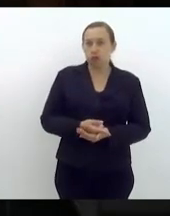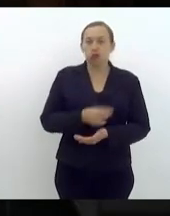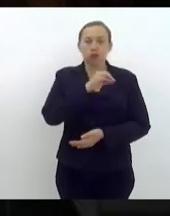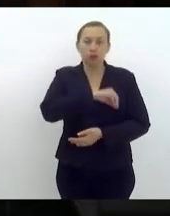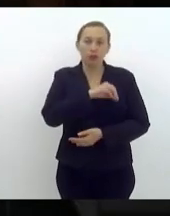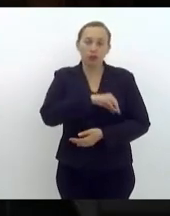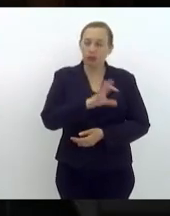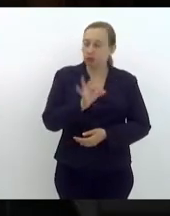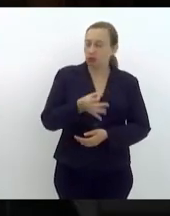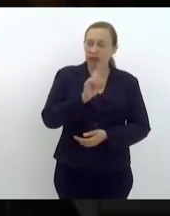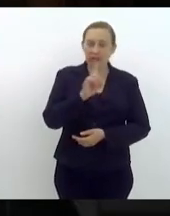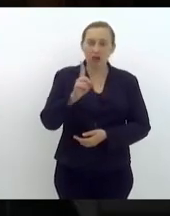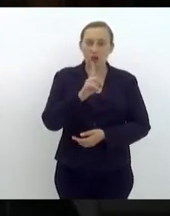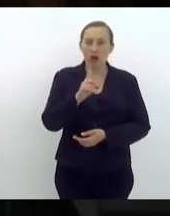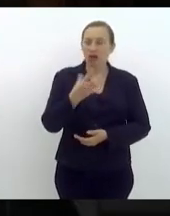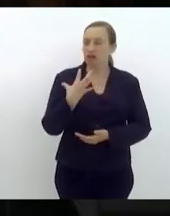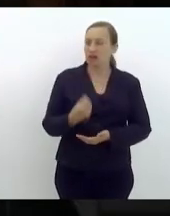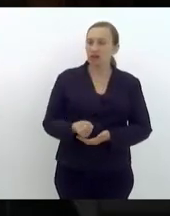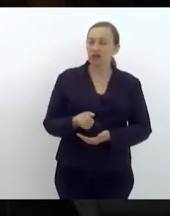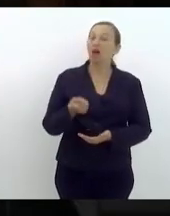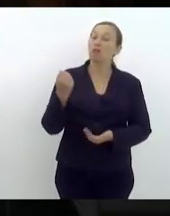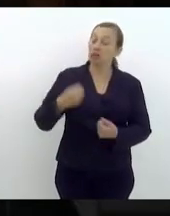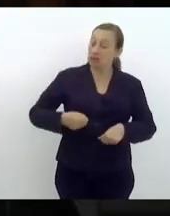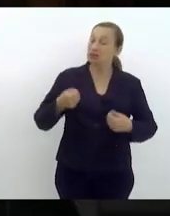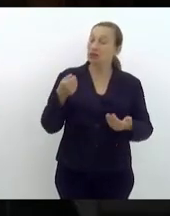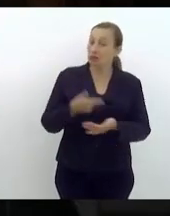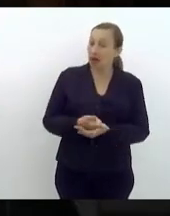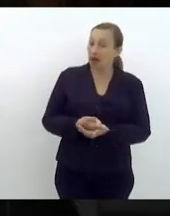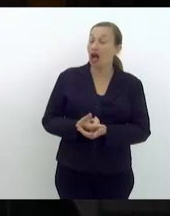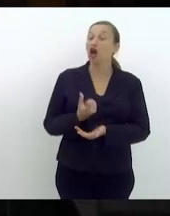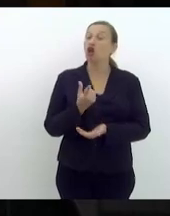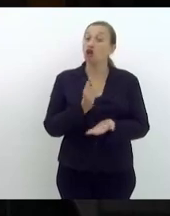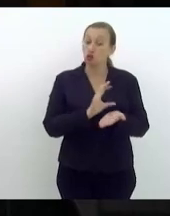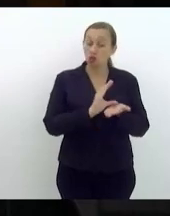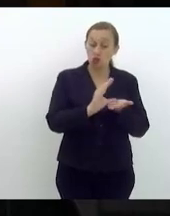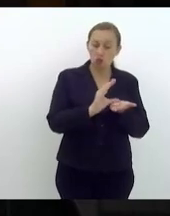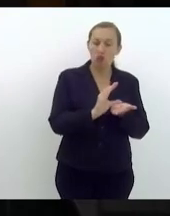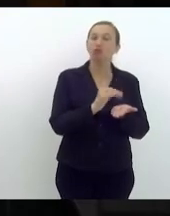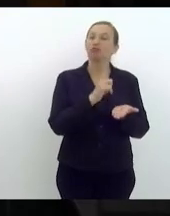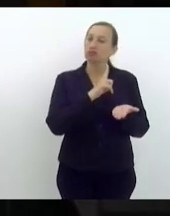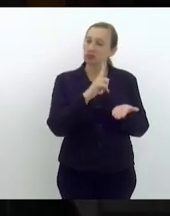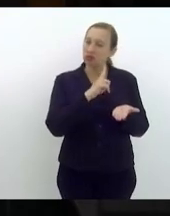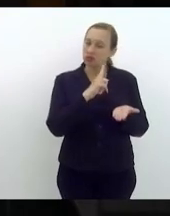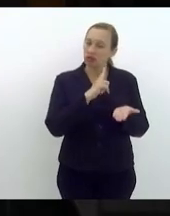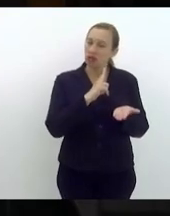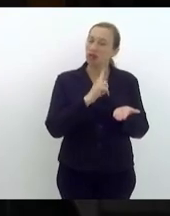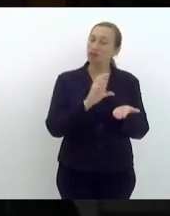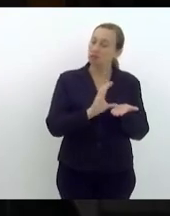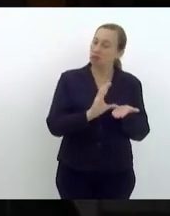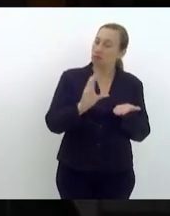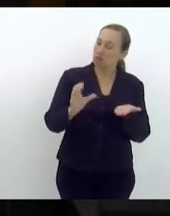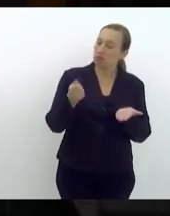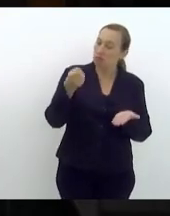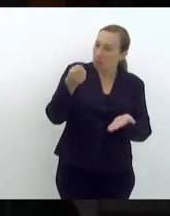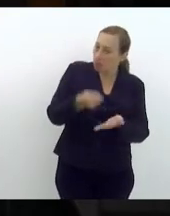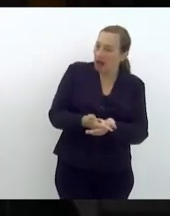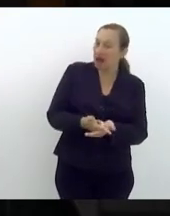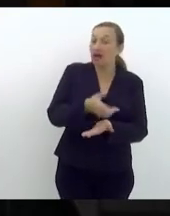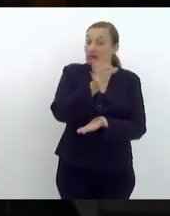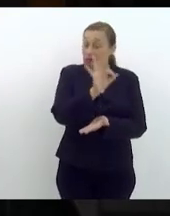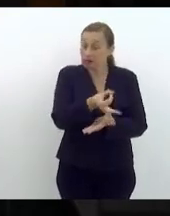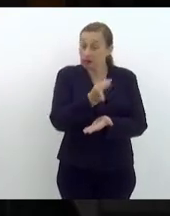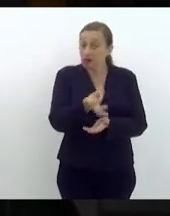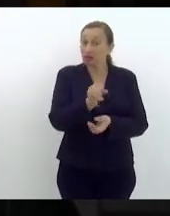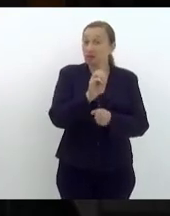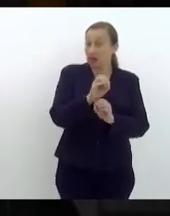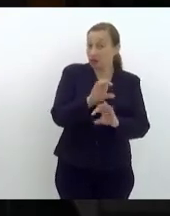para aceitar tem que pagar e o dinheiro tem fonte de financiamento para a gente conseguir garantir financiamento adequado para